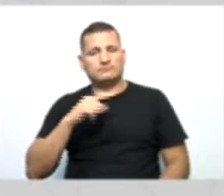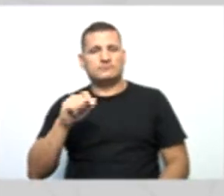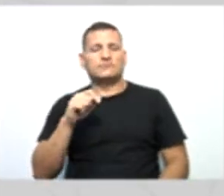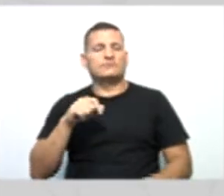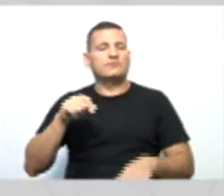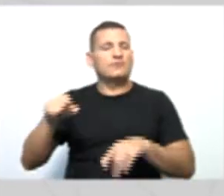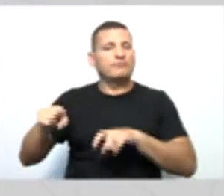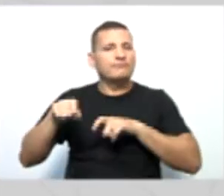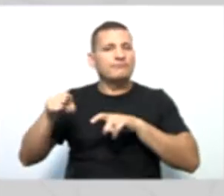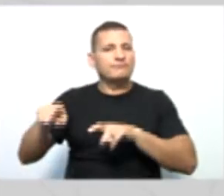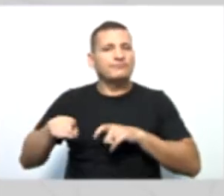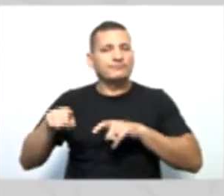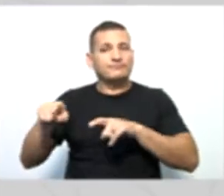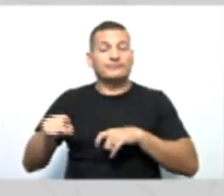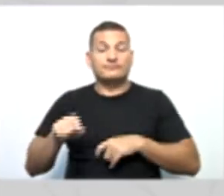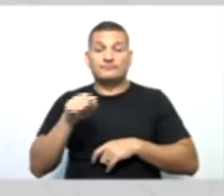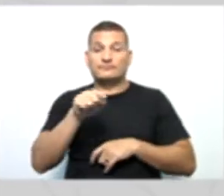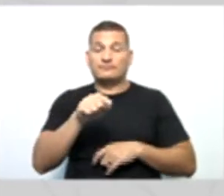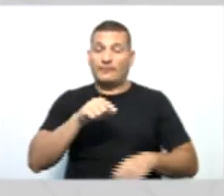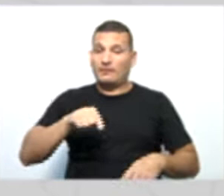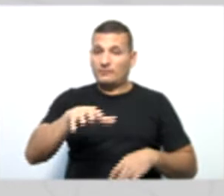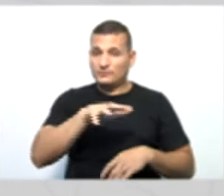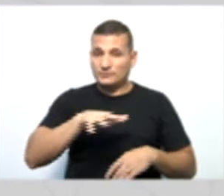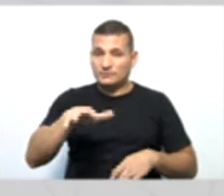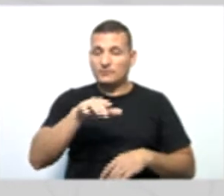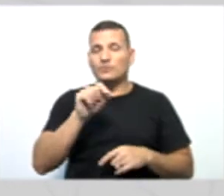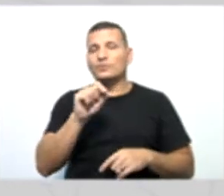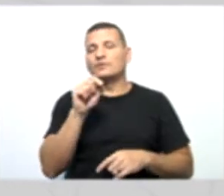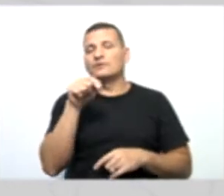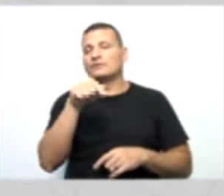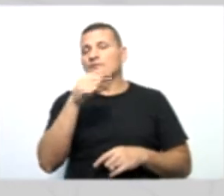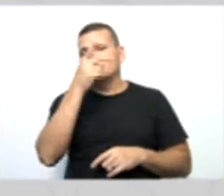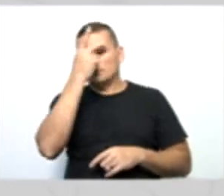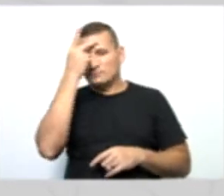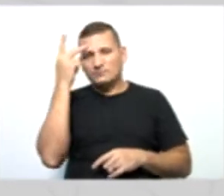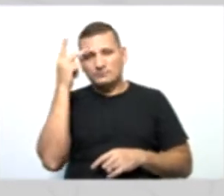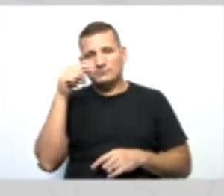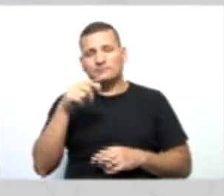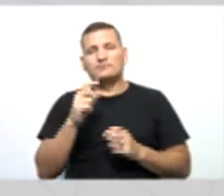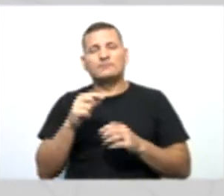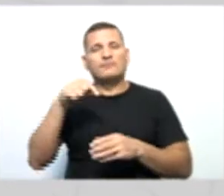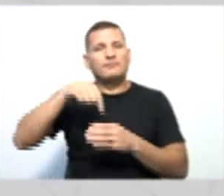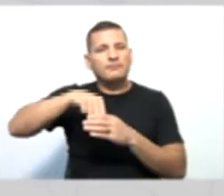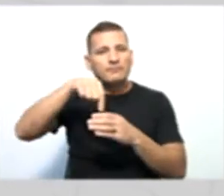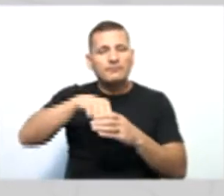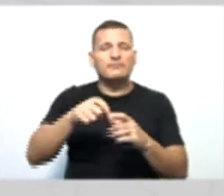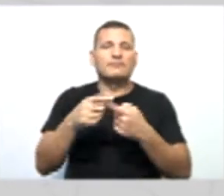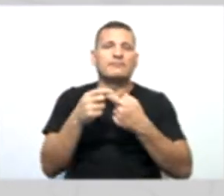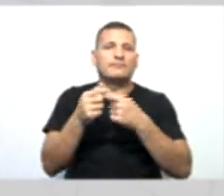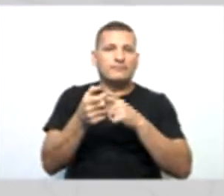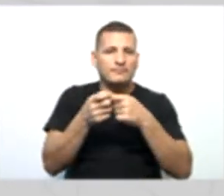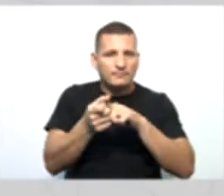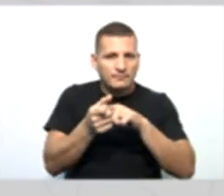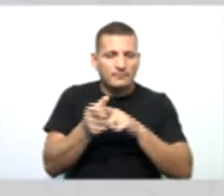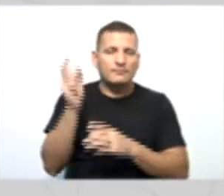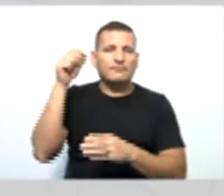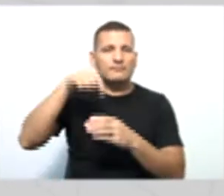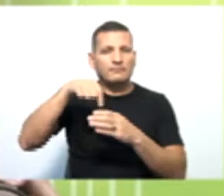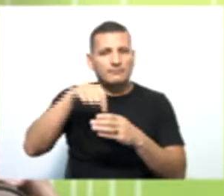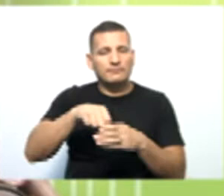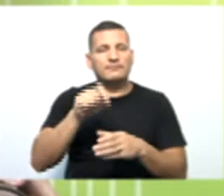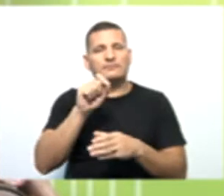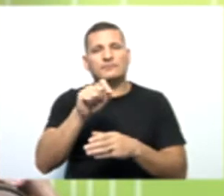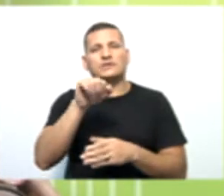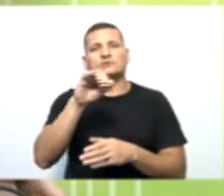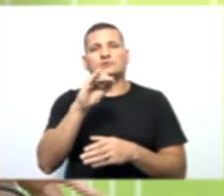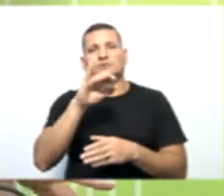agropecuária. É uma região onde as pessoas plantam milho, plantam grãos,